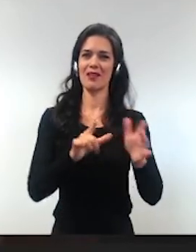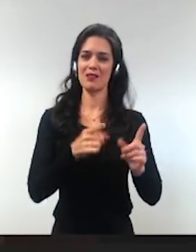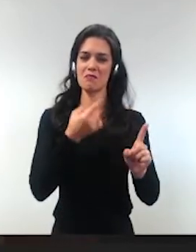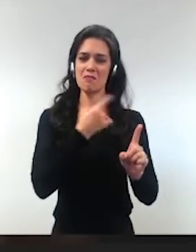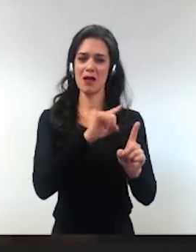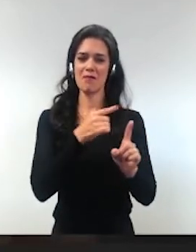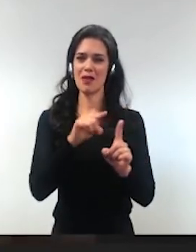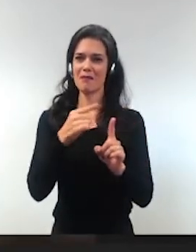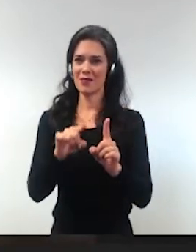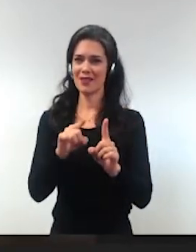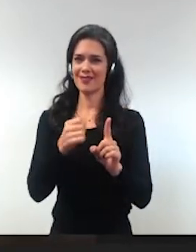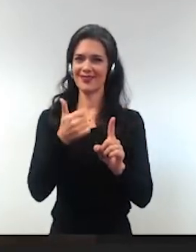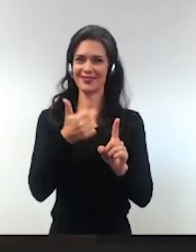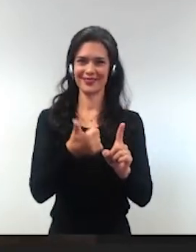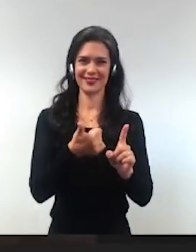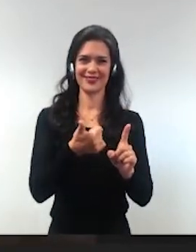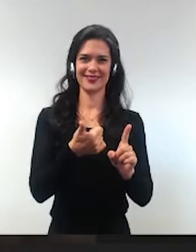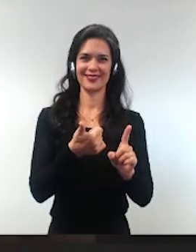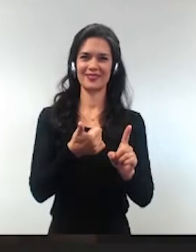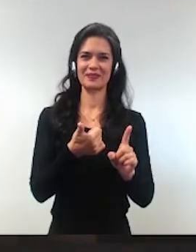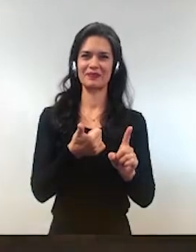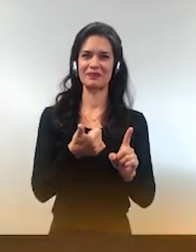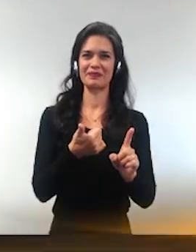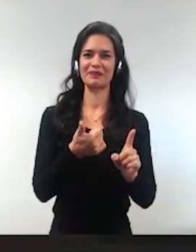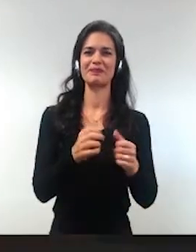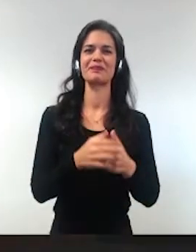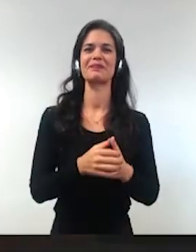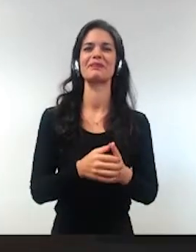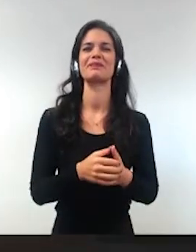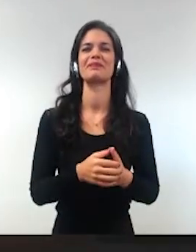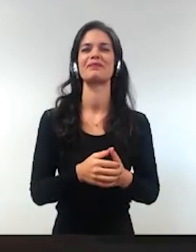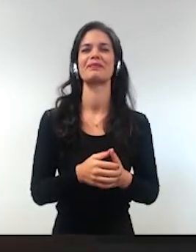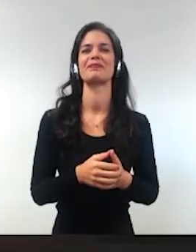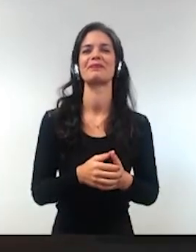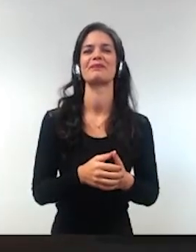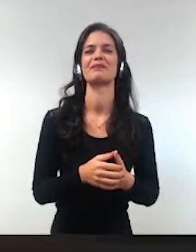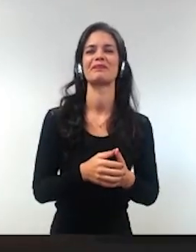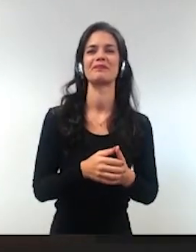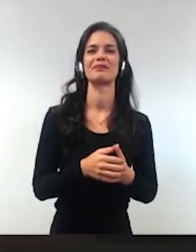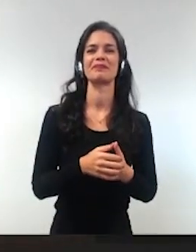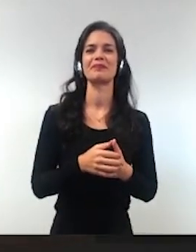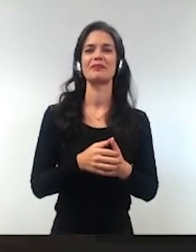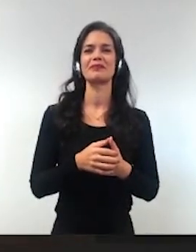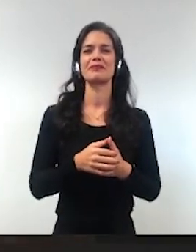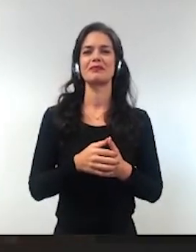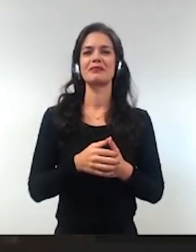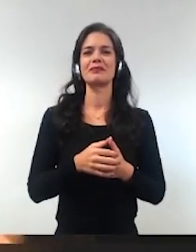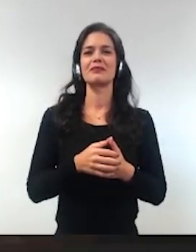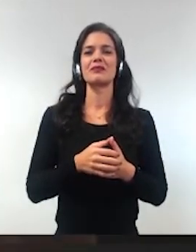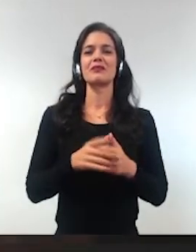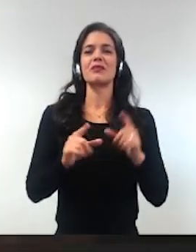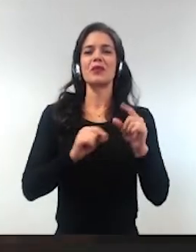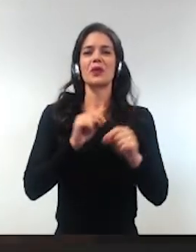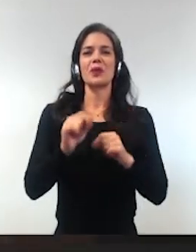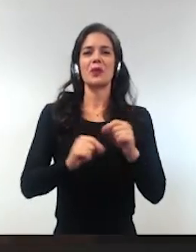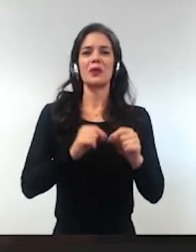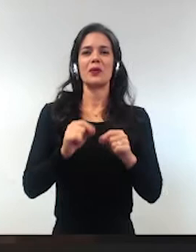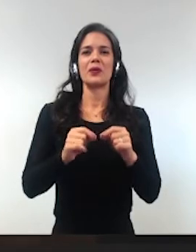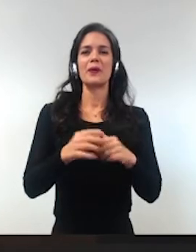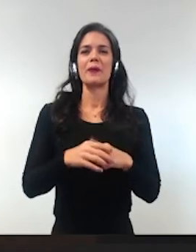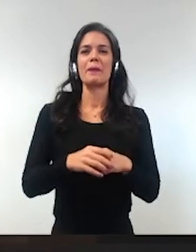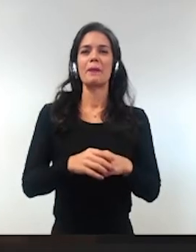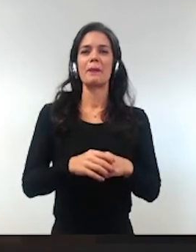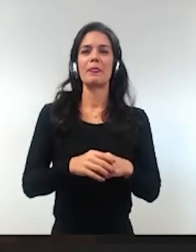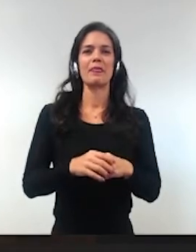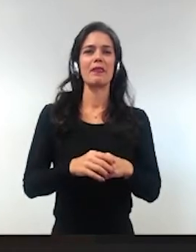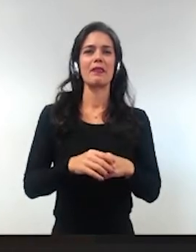ela, como para todos os outros palestrantes, que tem